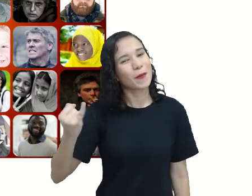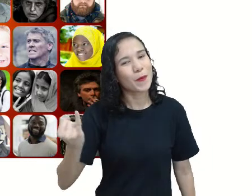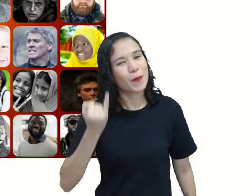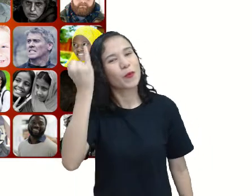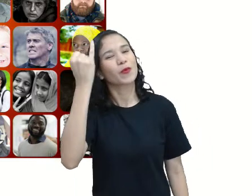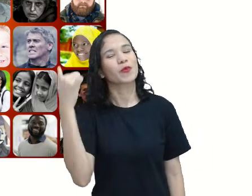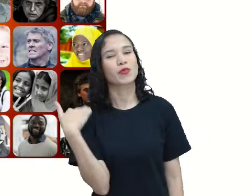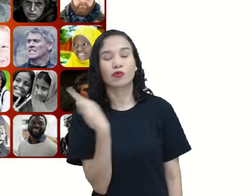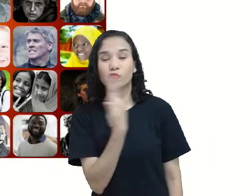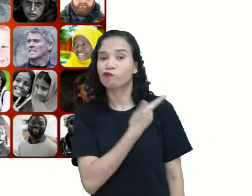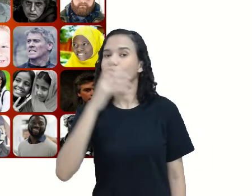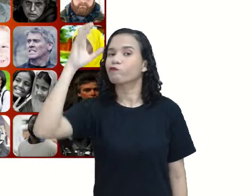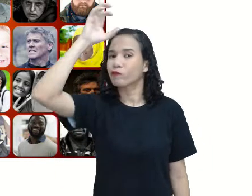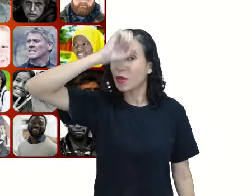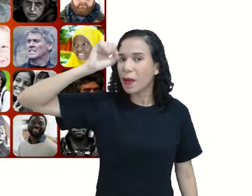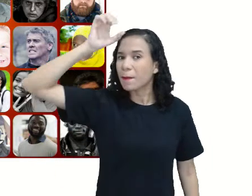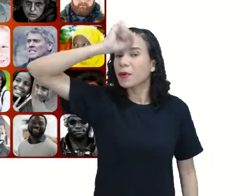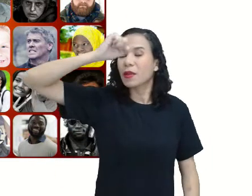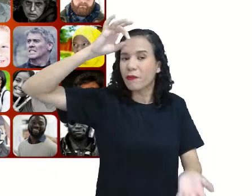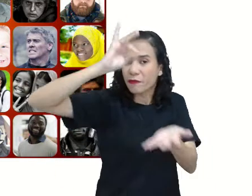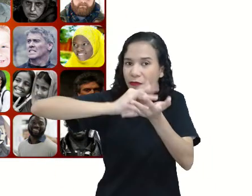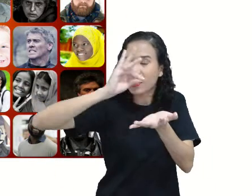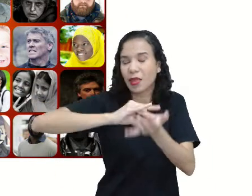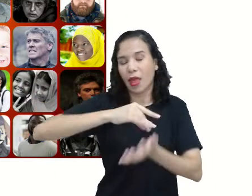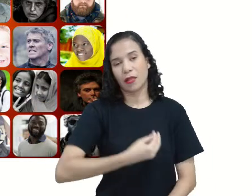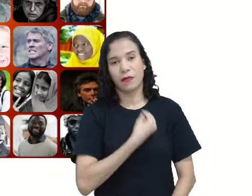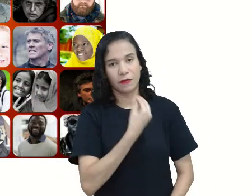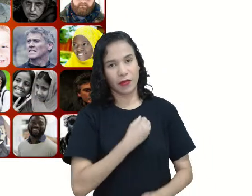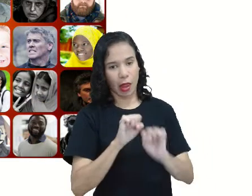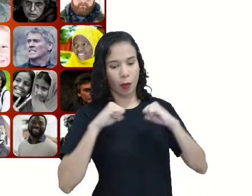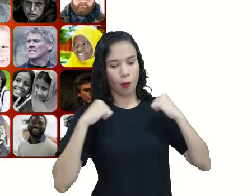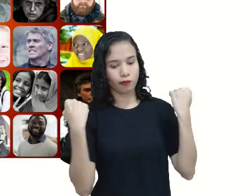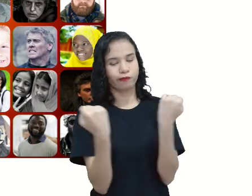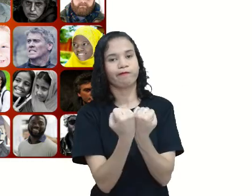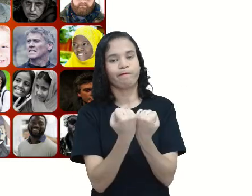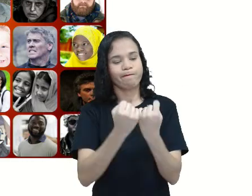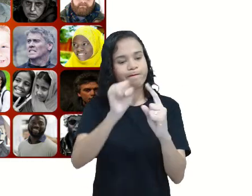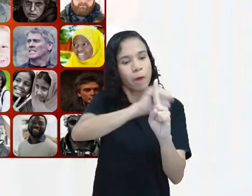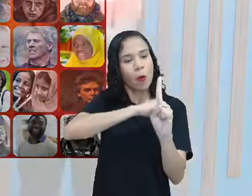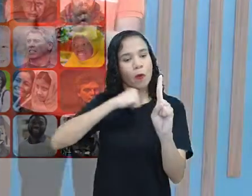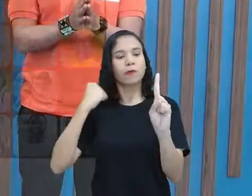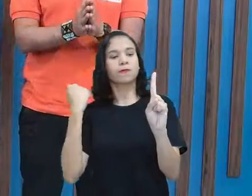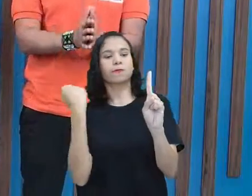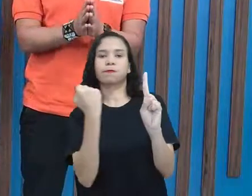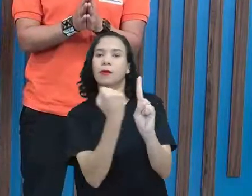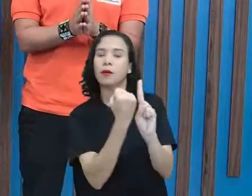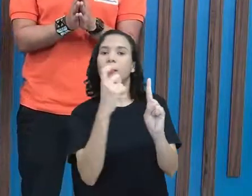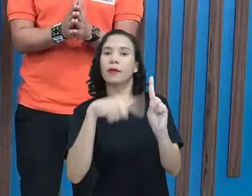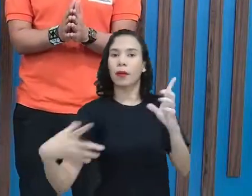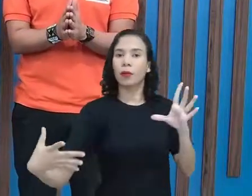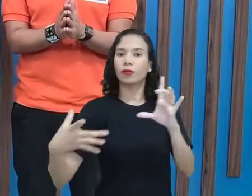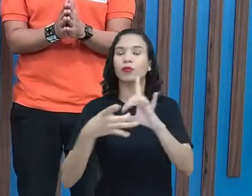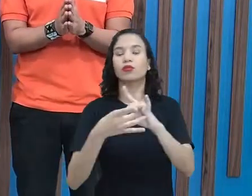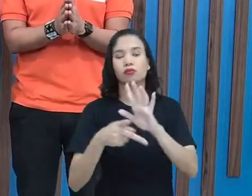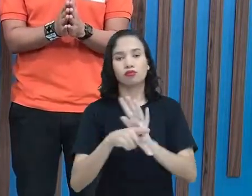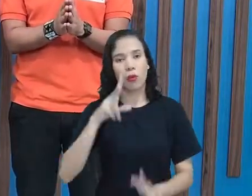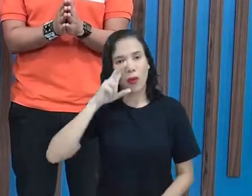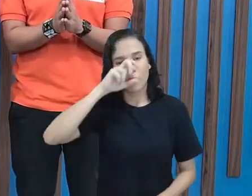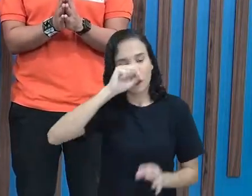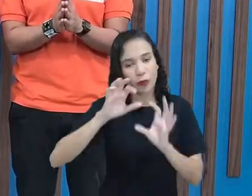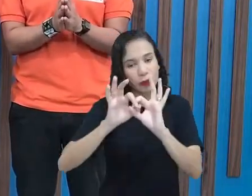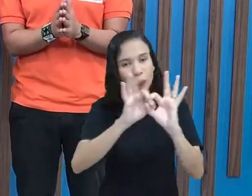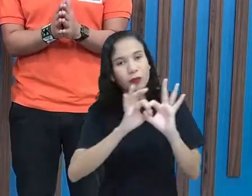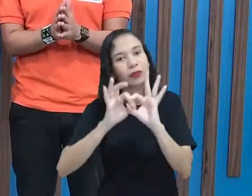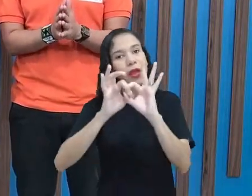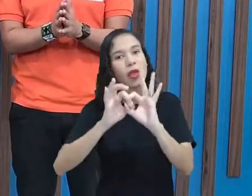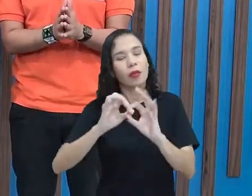importante a gente aprender realmente a viver em sociedade. Então, isso faz parte e é muito fortemente relacionado à ideia de